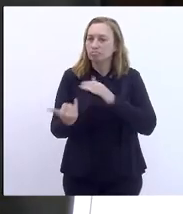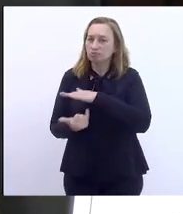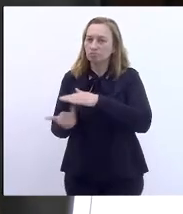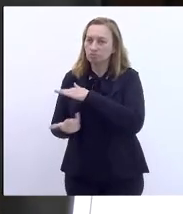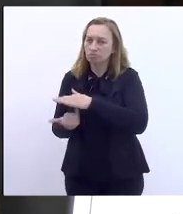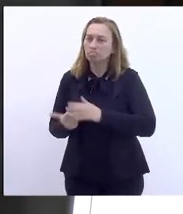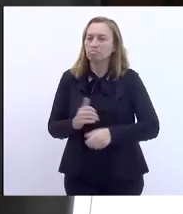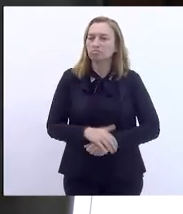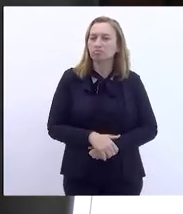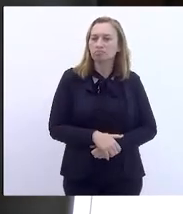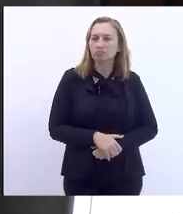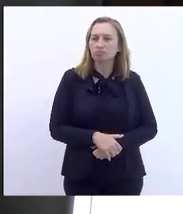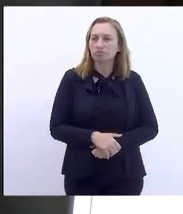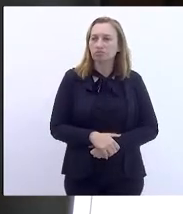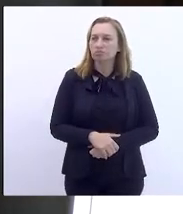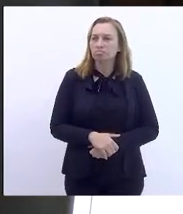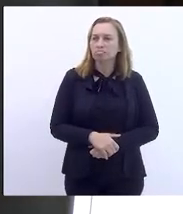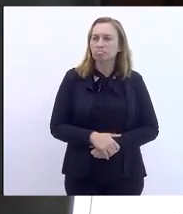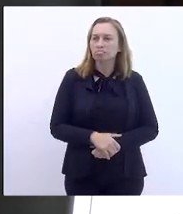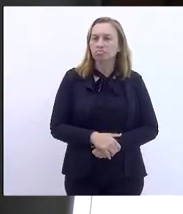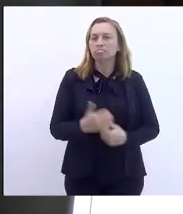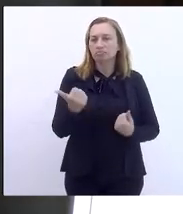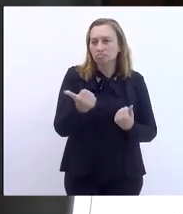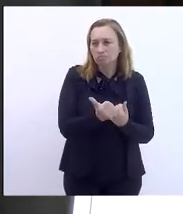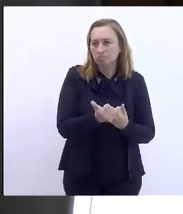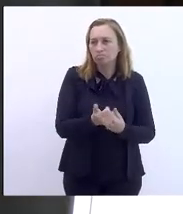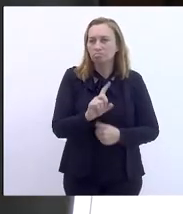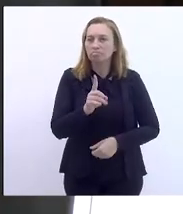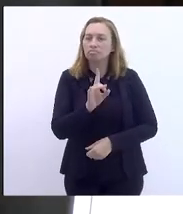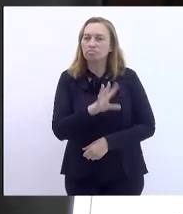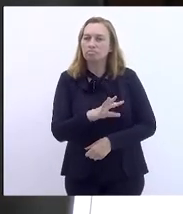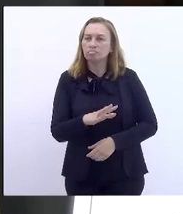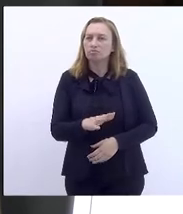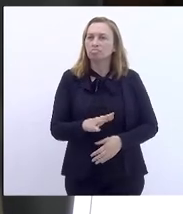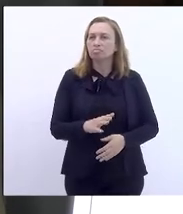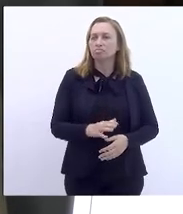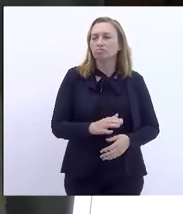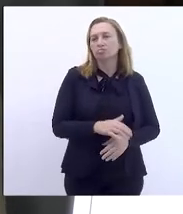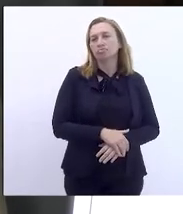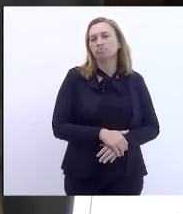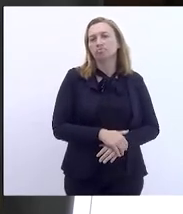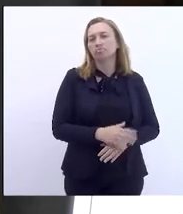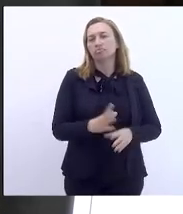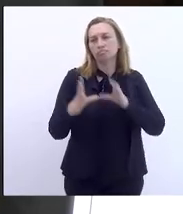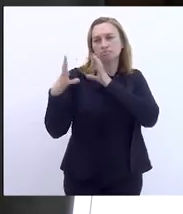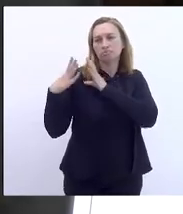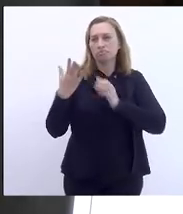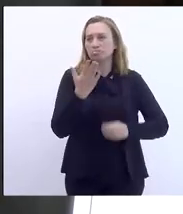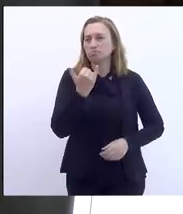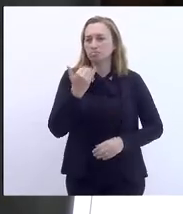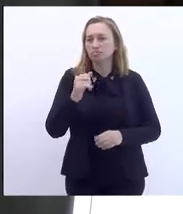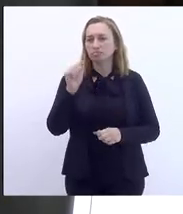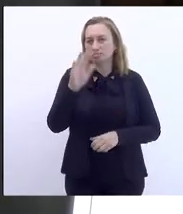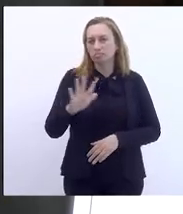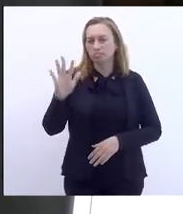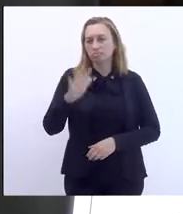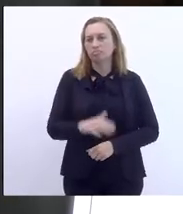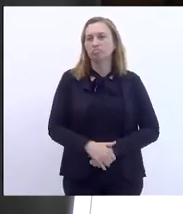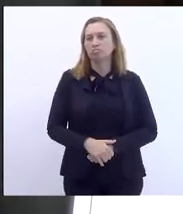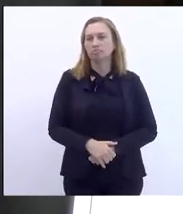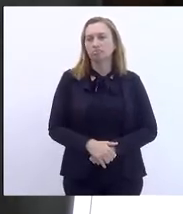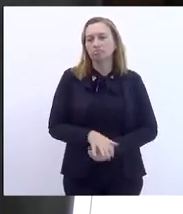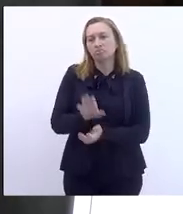foi quem fez esse aporte esse apoio não só com cartões mas como sexta base a nível Nacional não